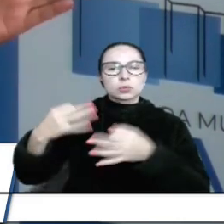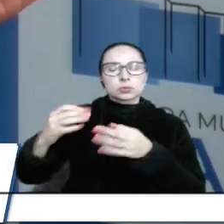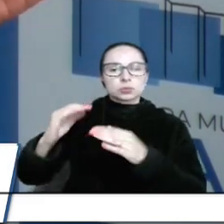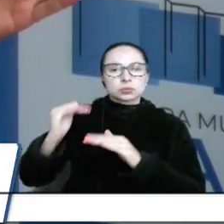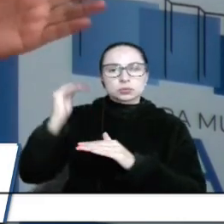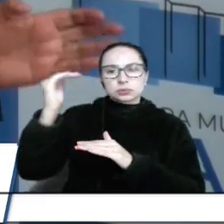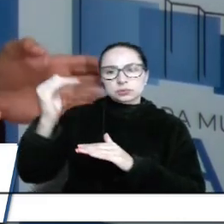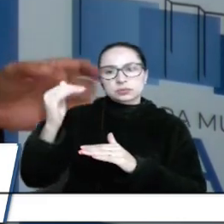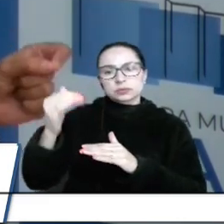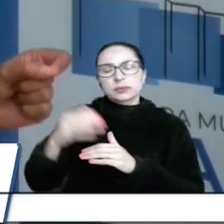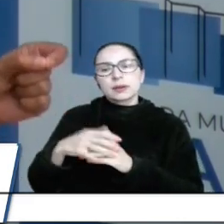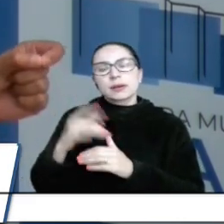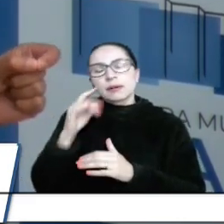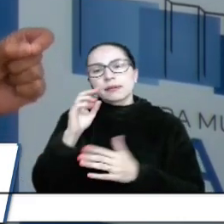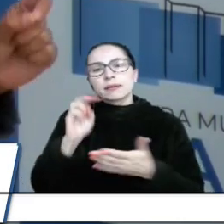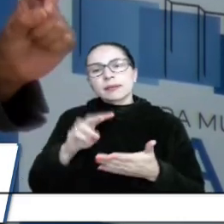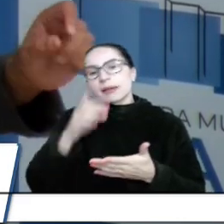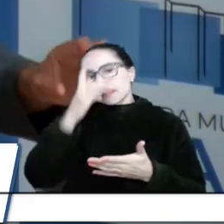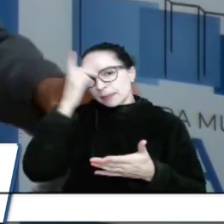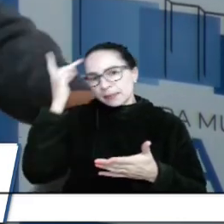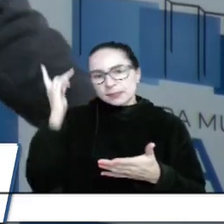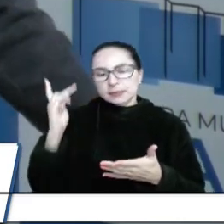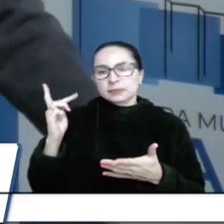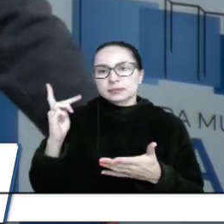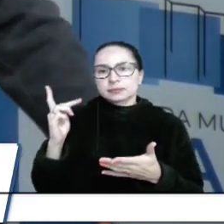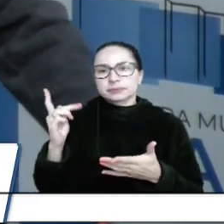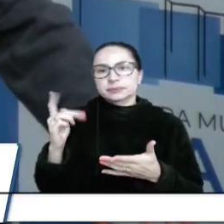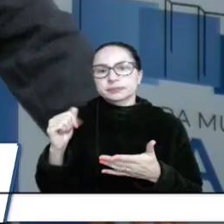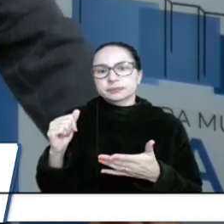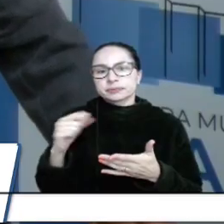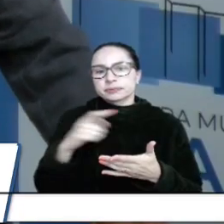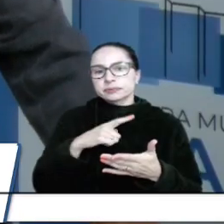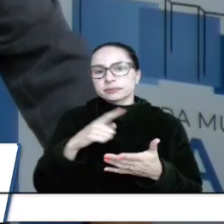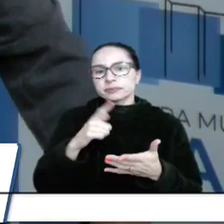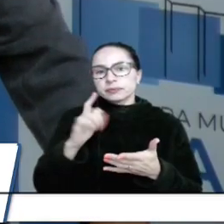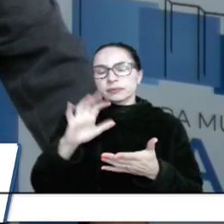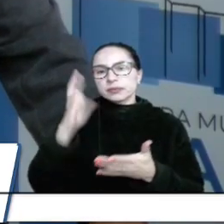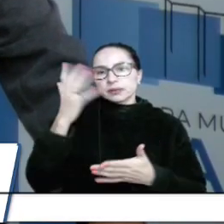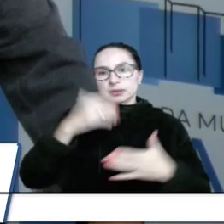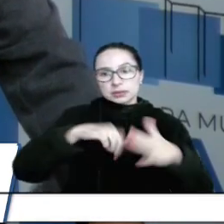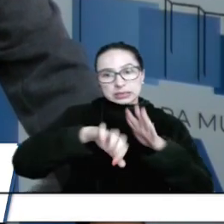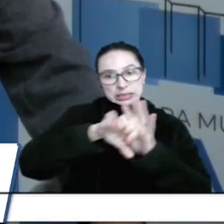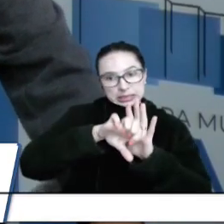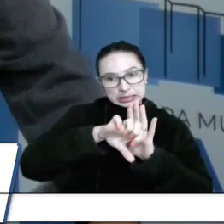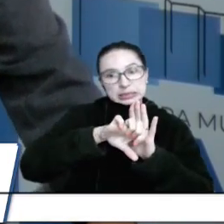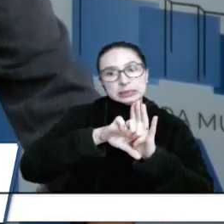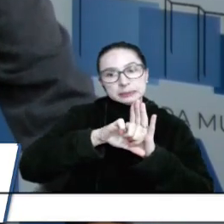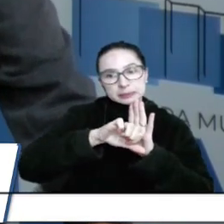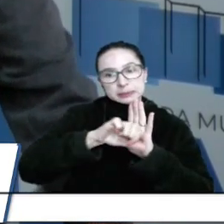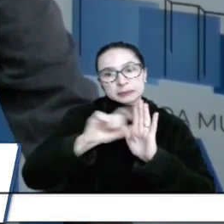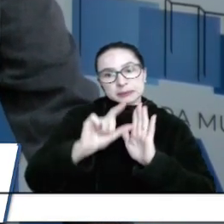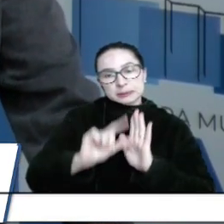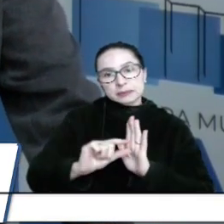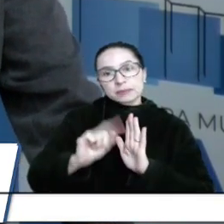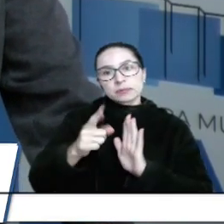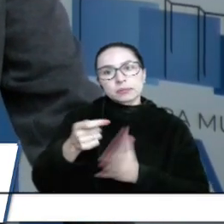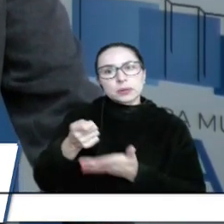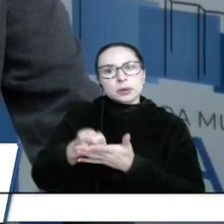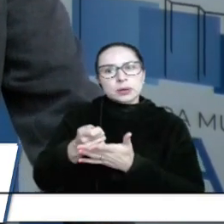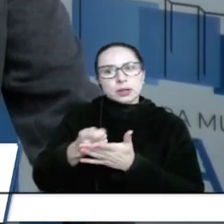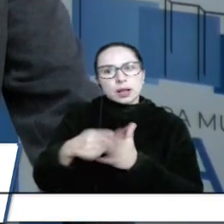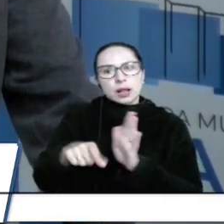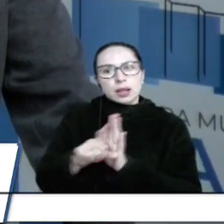vê pessoas que cometem infração menores, o rigor da lei.